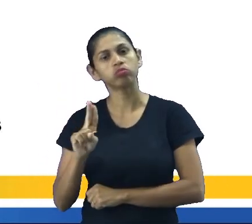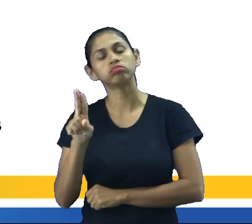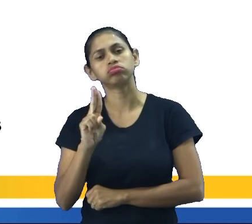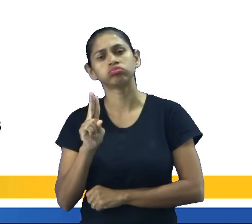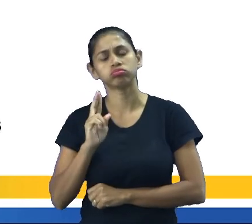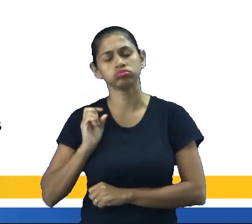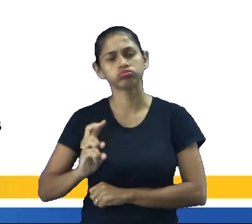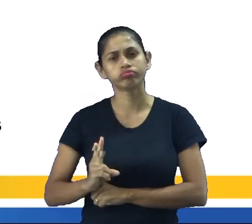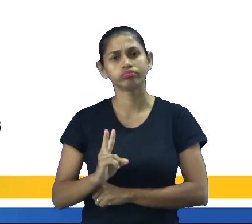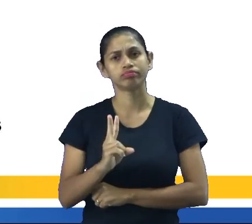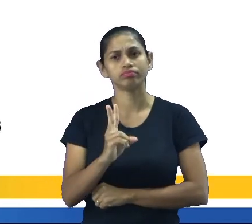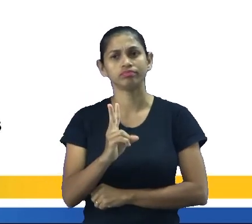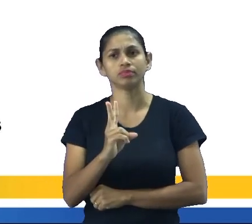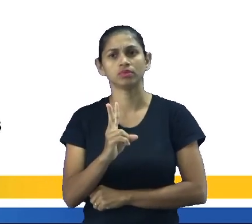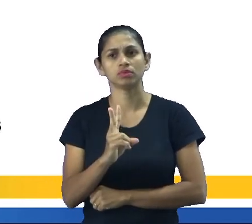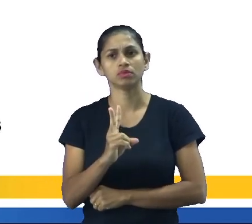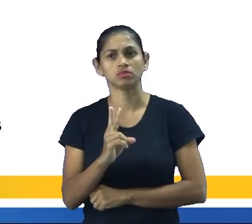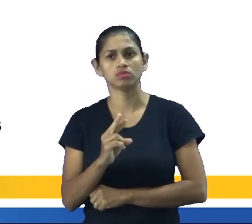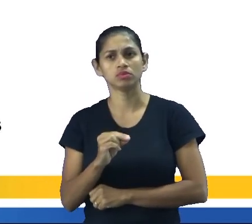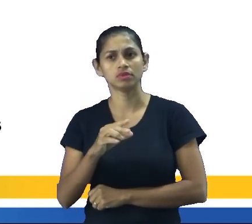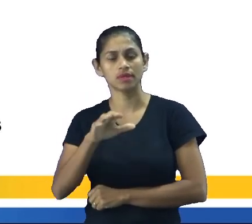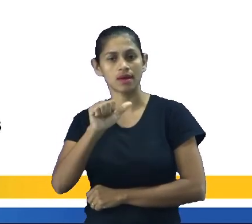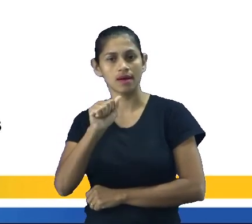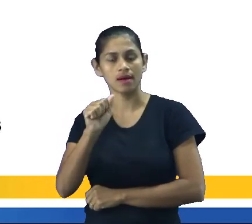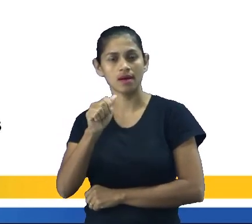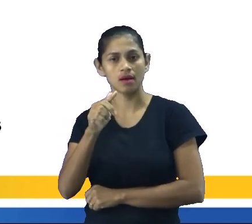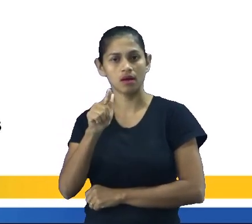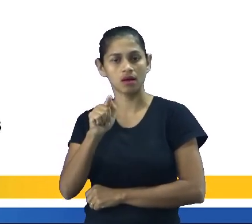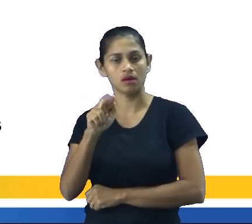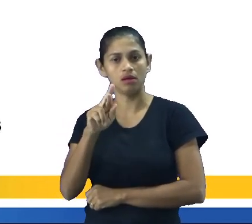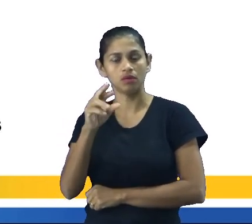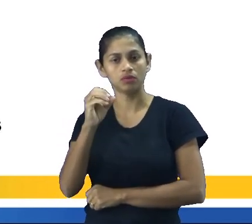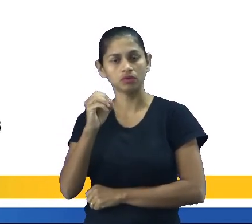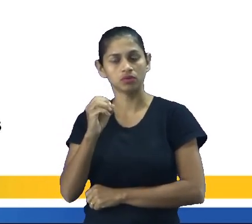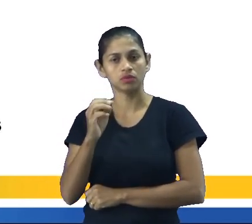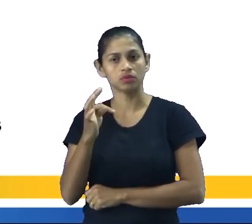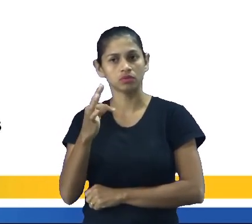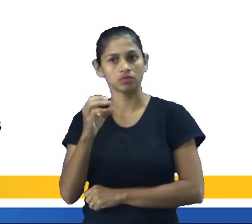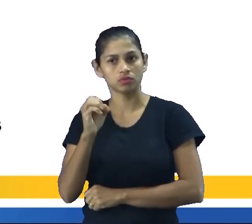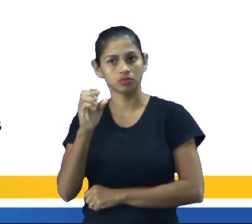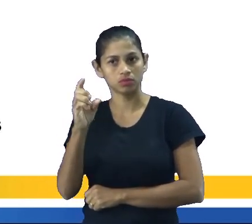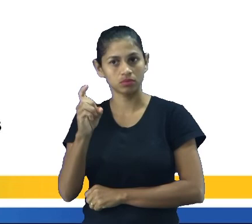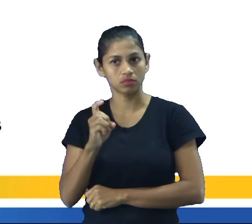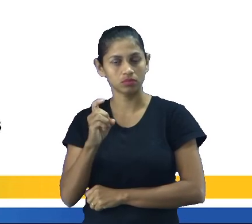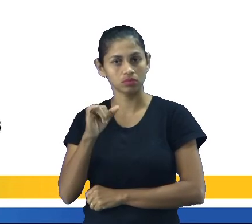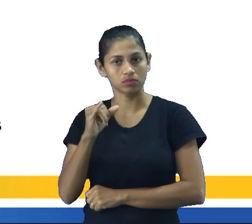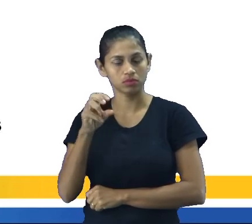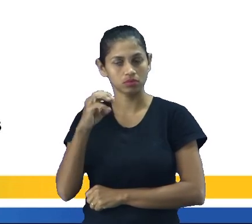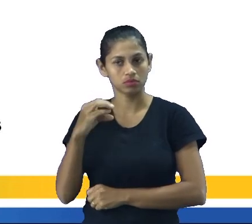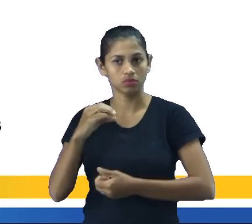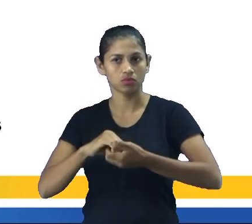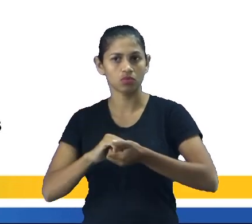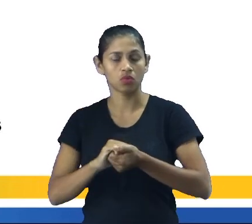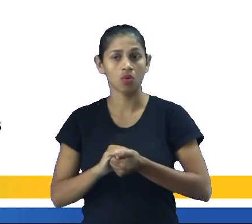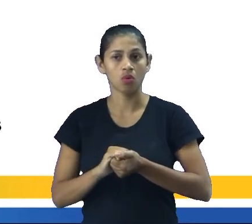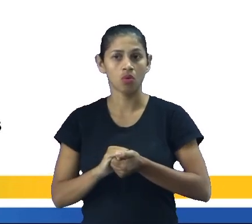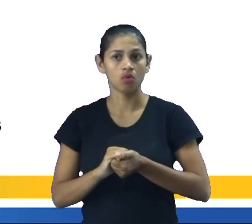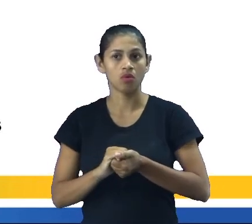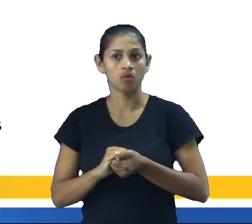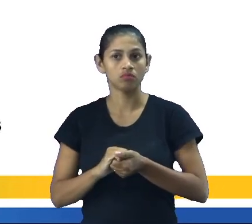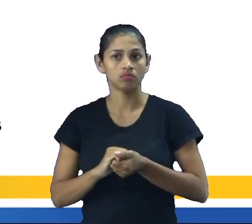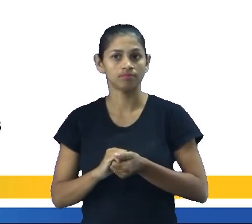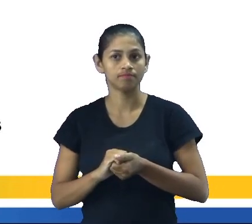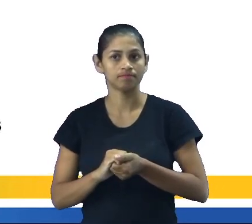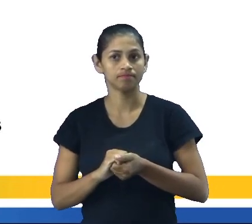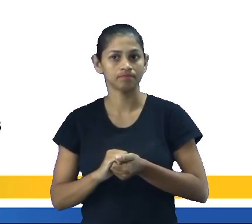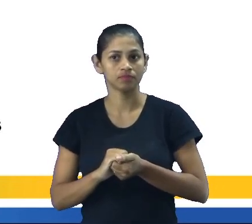causar contaminação em solos, águas superficiais e subterrâneas. Os biopesticidas, tais como